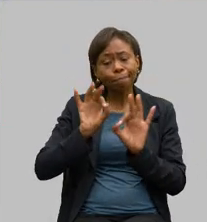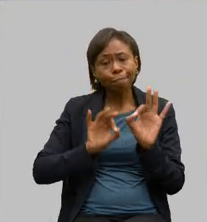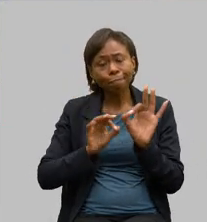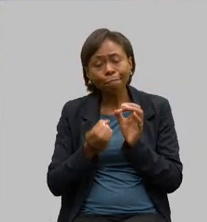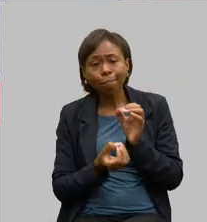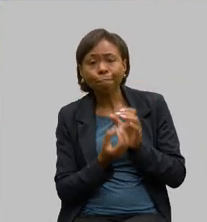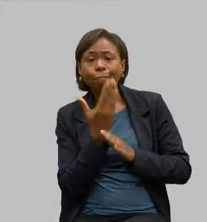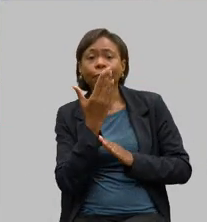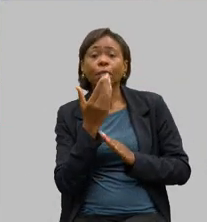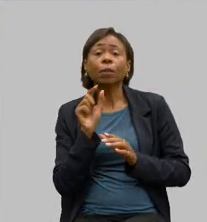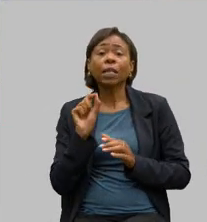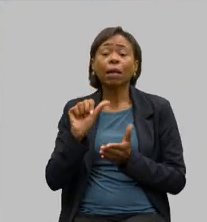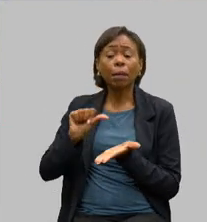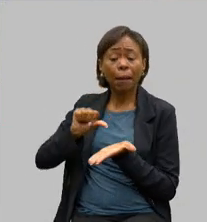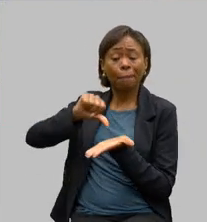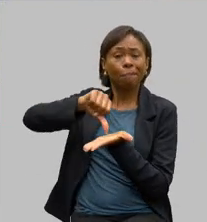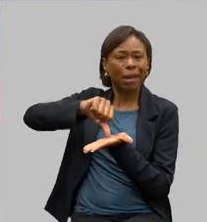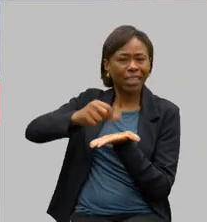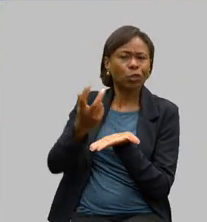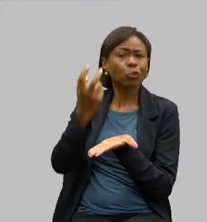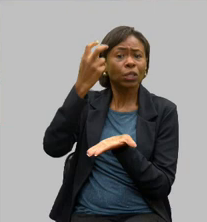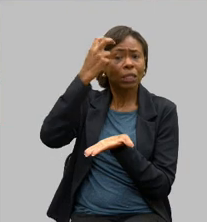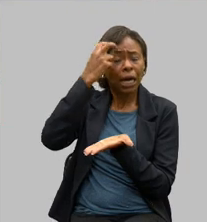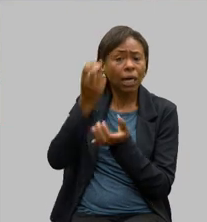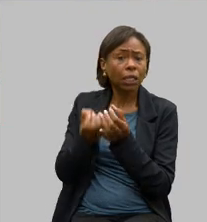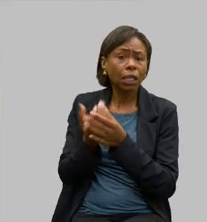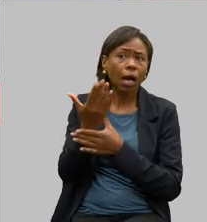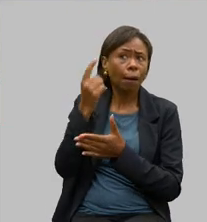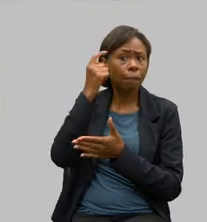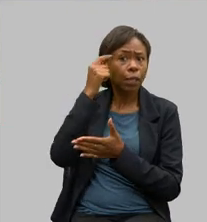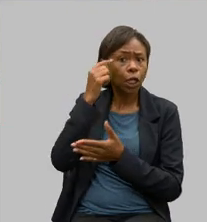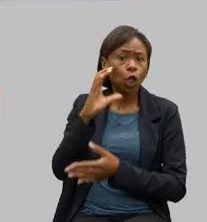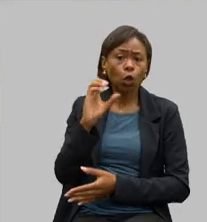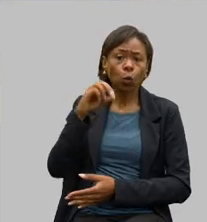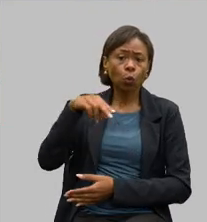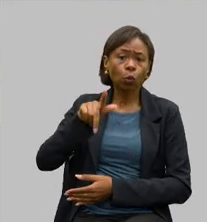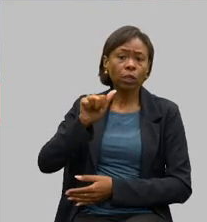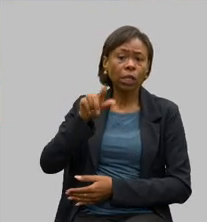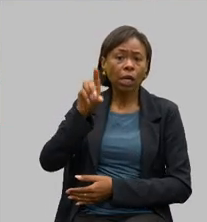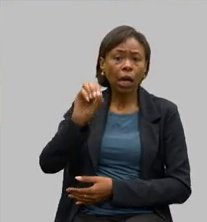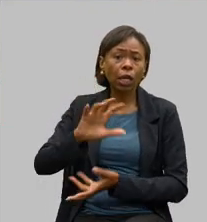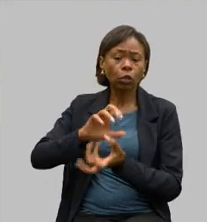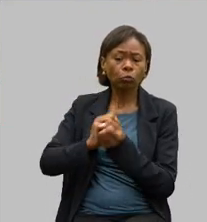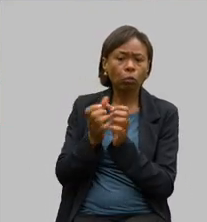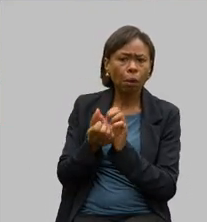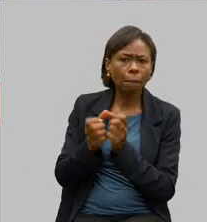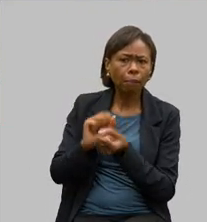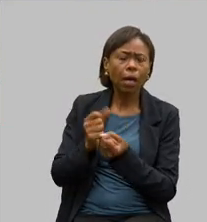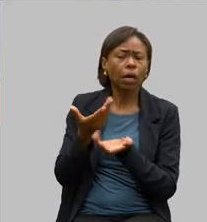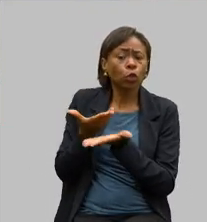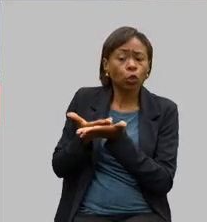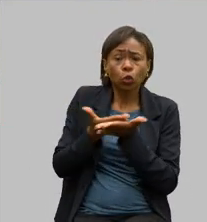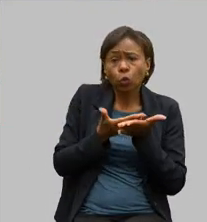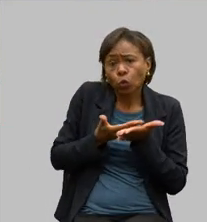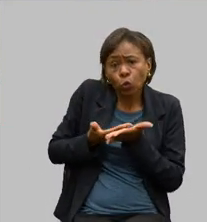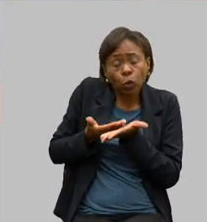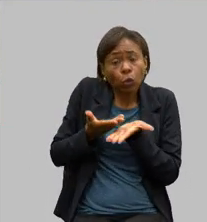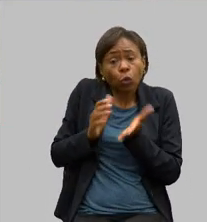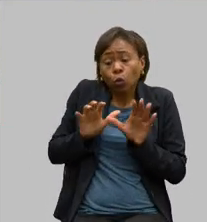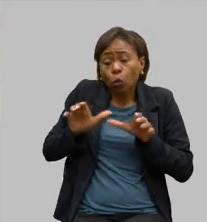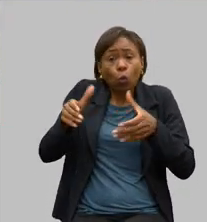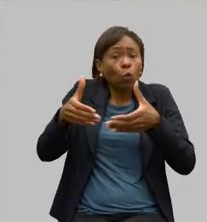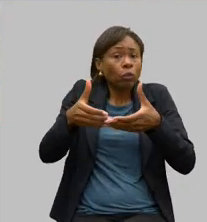base Comunitária pensa nas congadas nas produt nas Produções do Artesanato nisso tudo que as comunidades vivem se